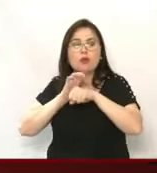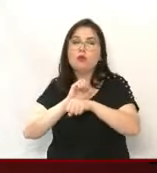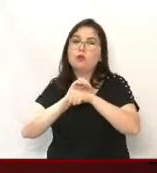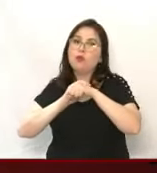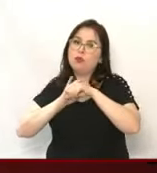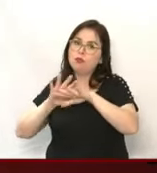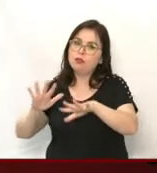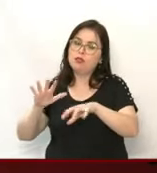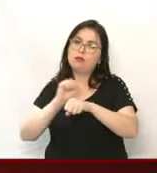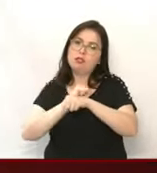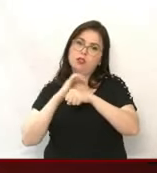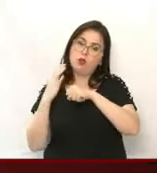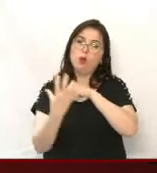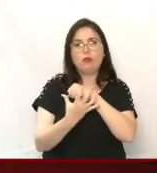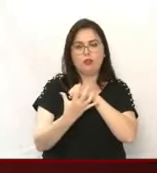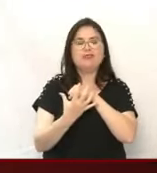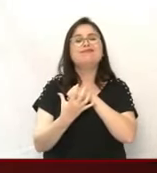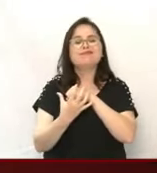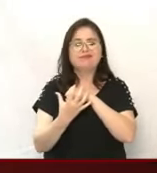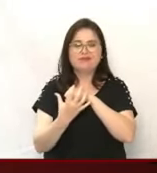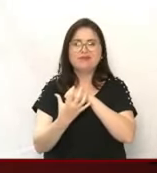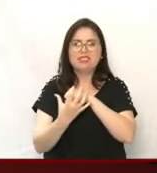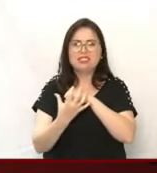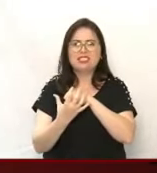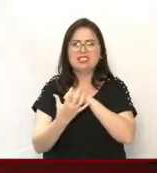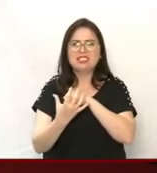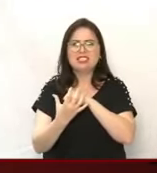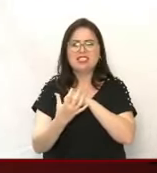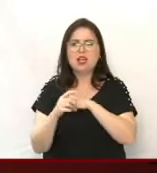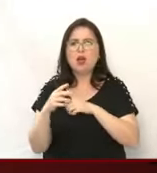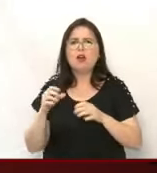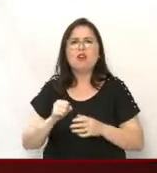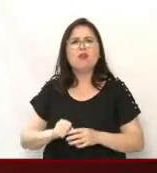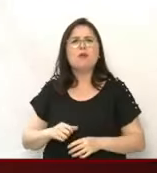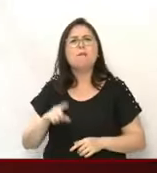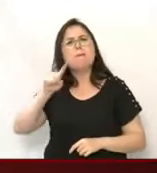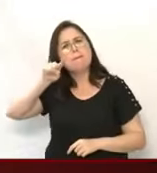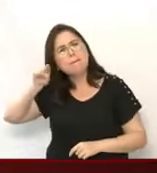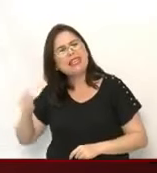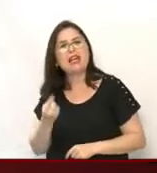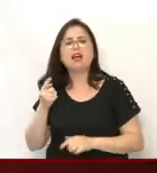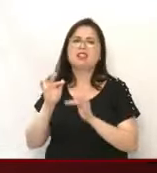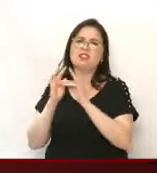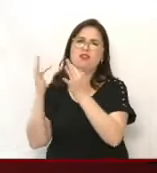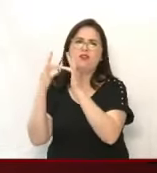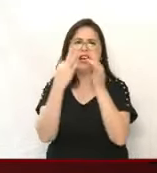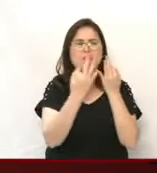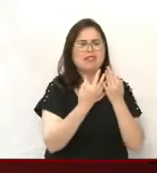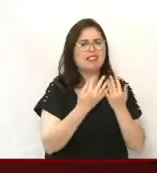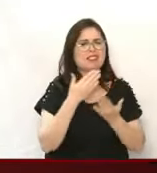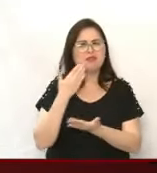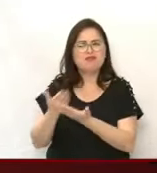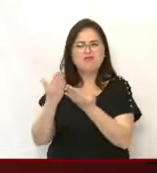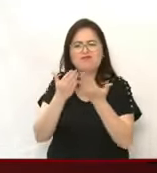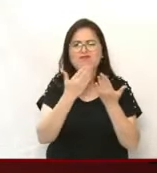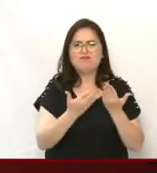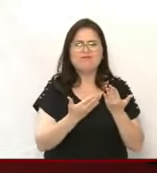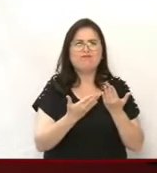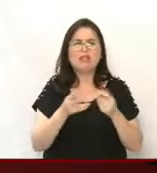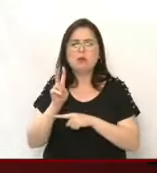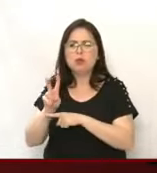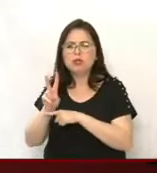vidas e famílias. Lutamos aqui para garantir empregos, salários e principalmente